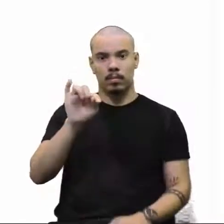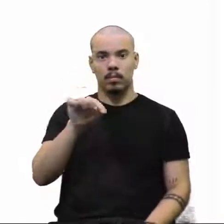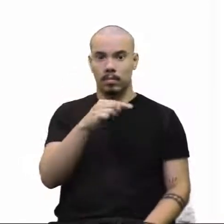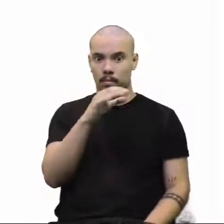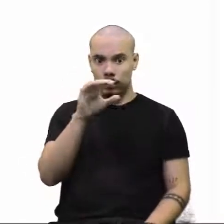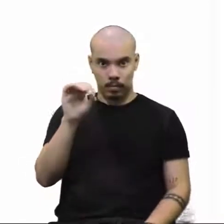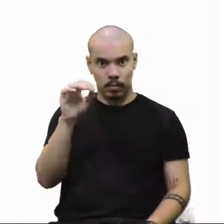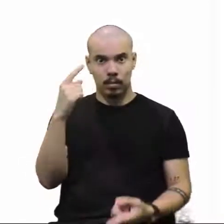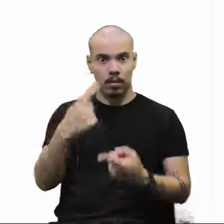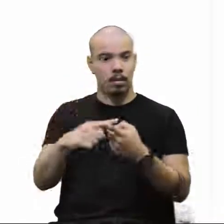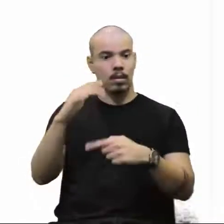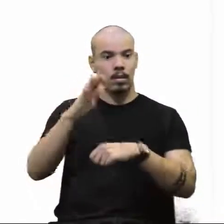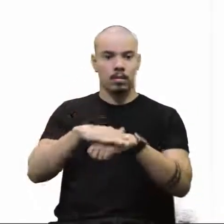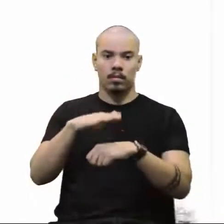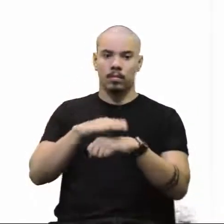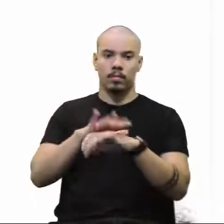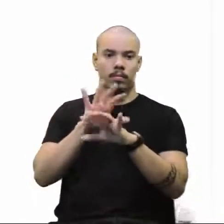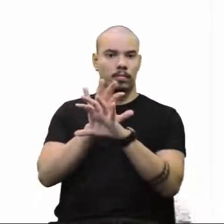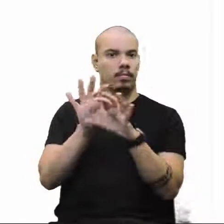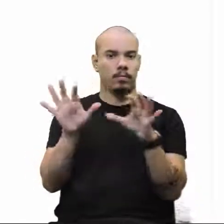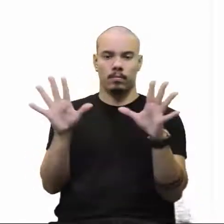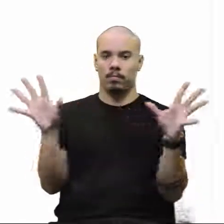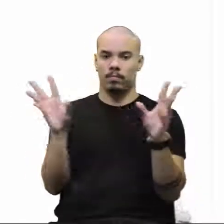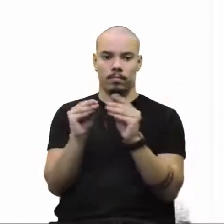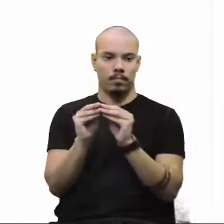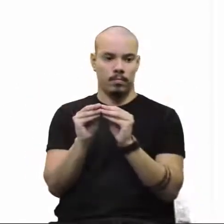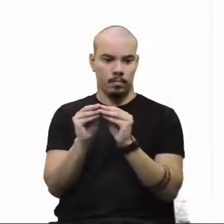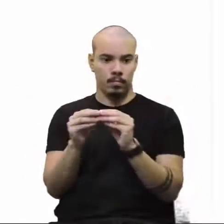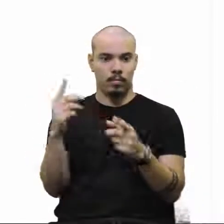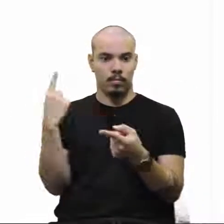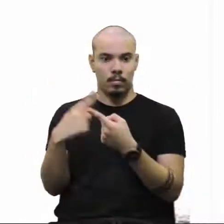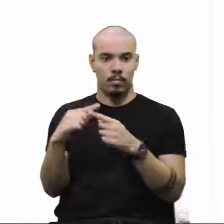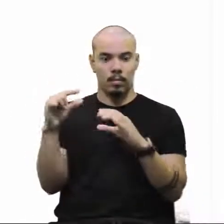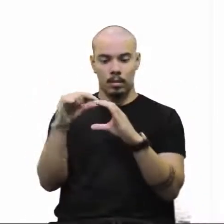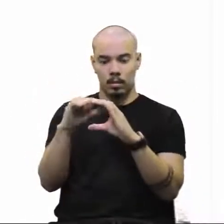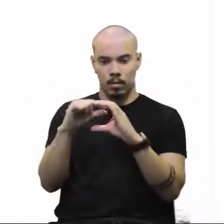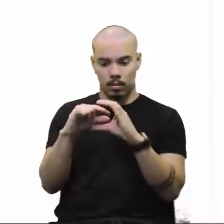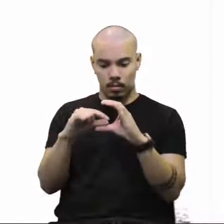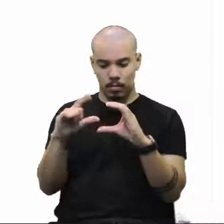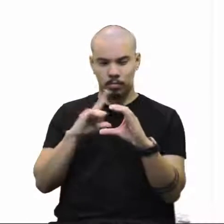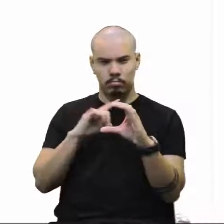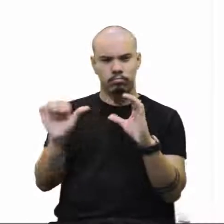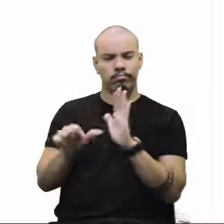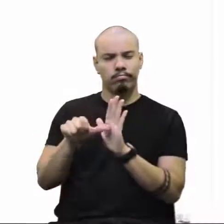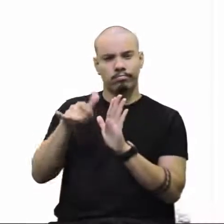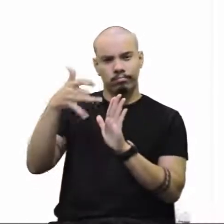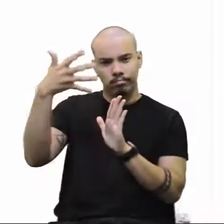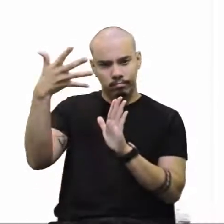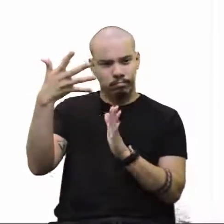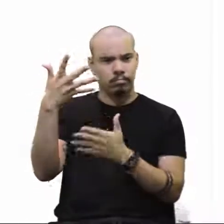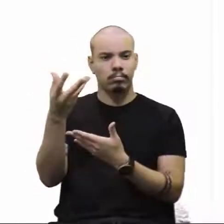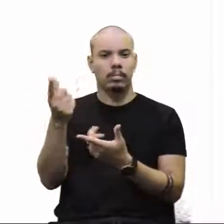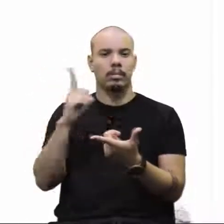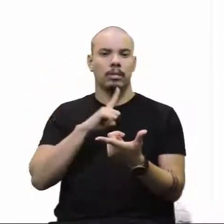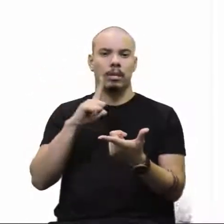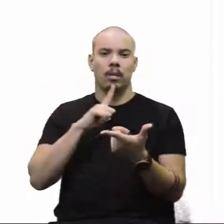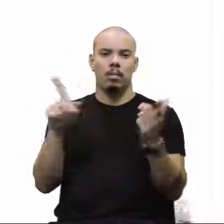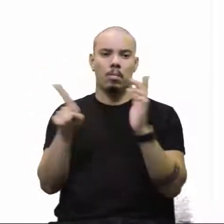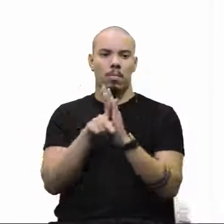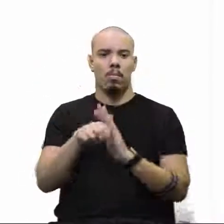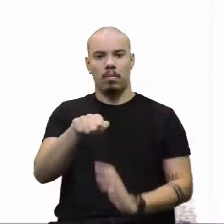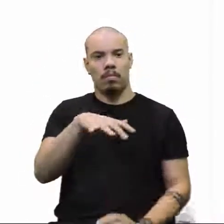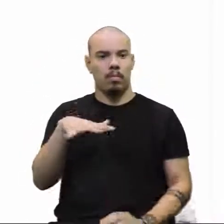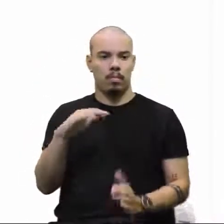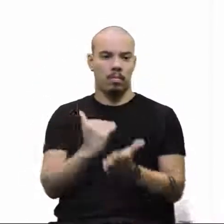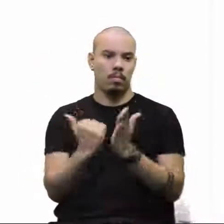Não, automaticamente a corrente, né? Que é 6 pilhas idênticas às primeiras. Vai ter um campo magnético maior, né? Isso.